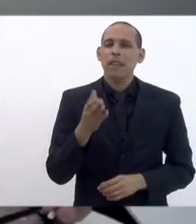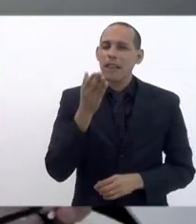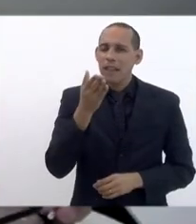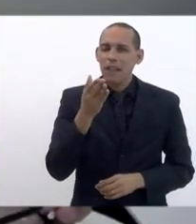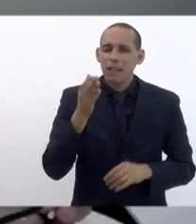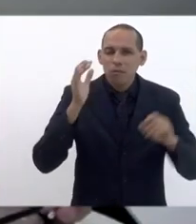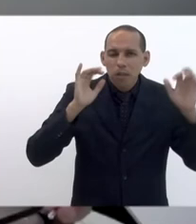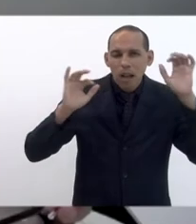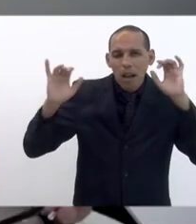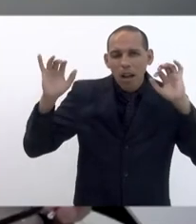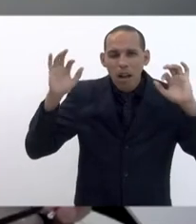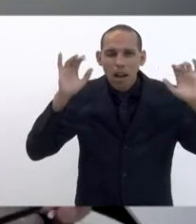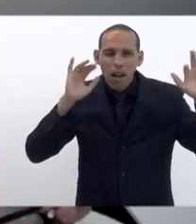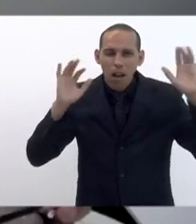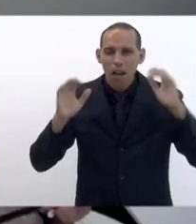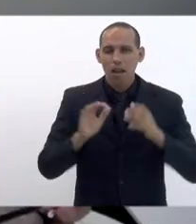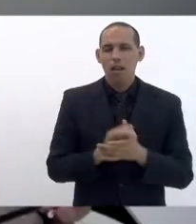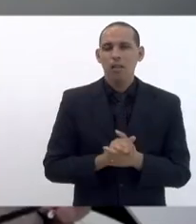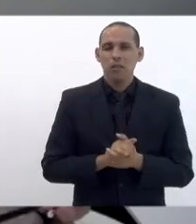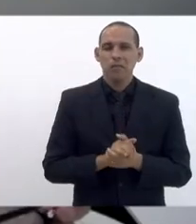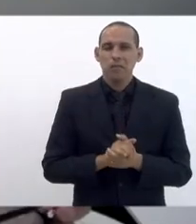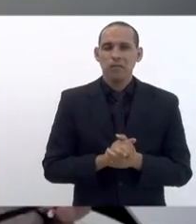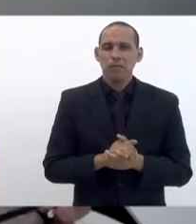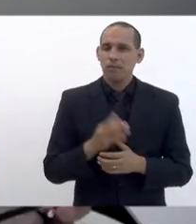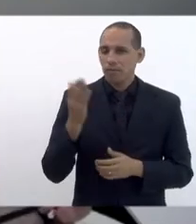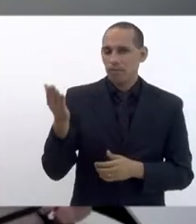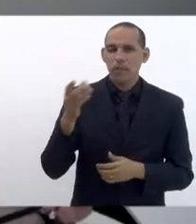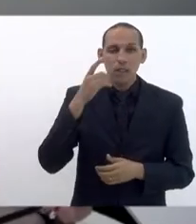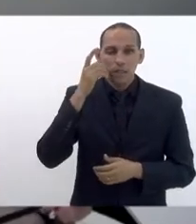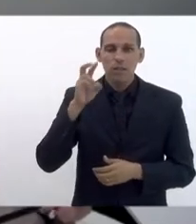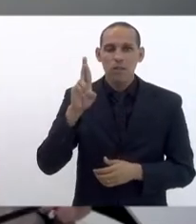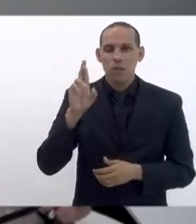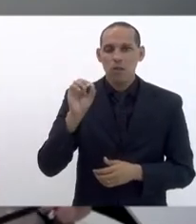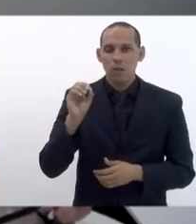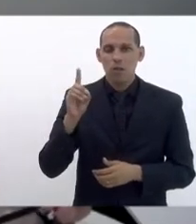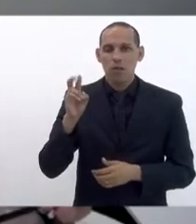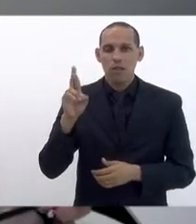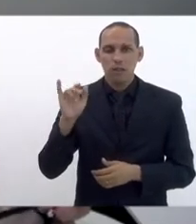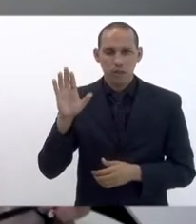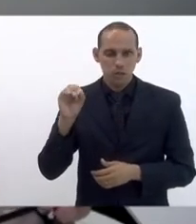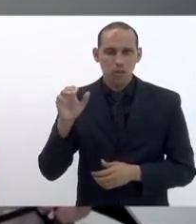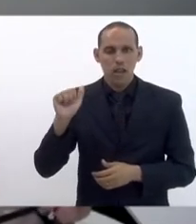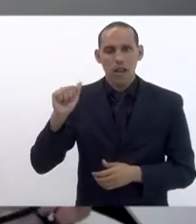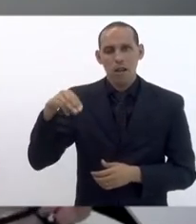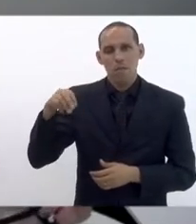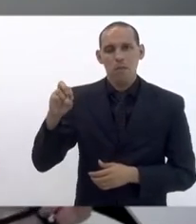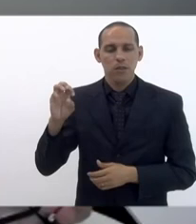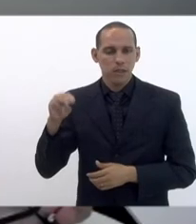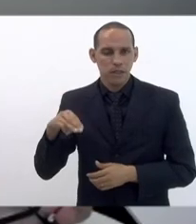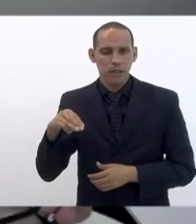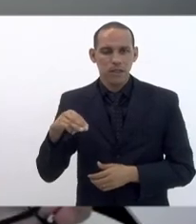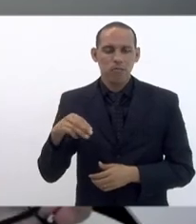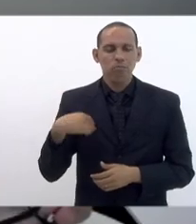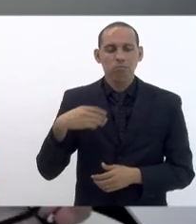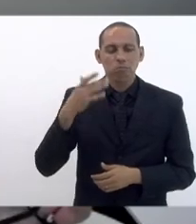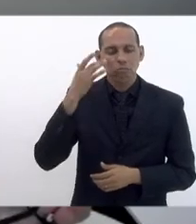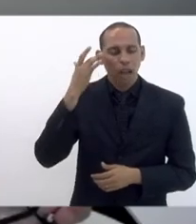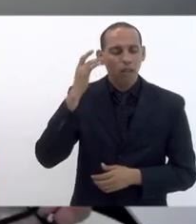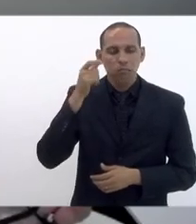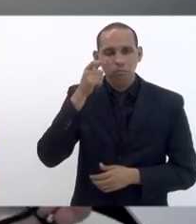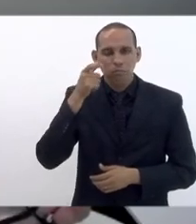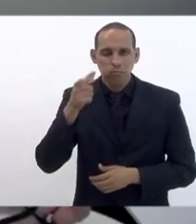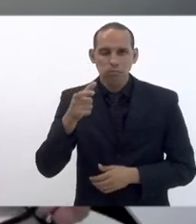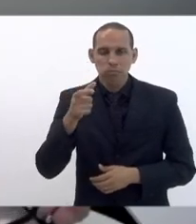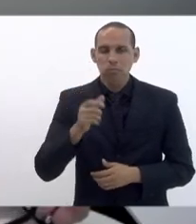feita pelo deputado Rodrigo Amorim, que eu acho interessante, basta a gente incluir no